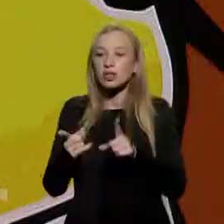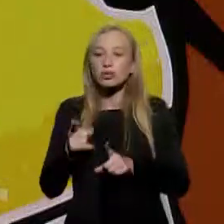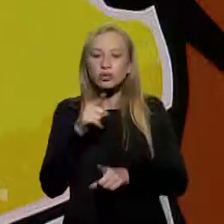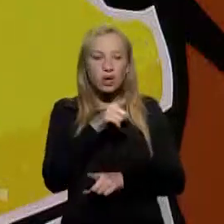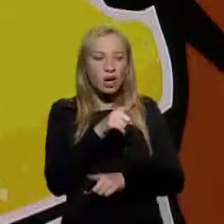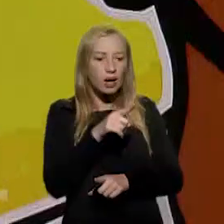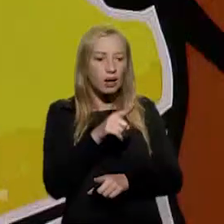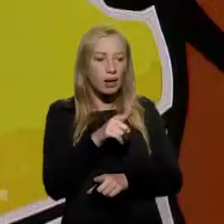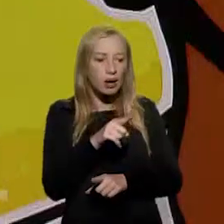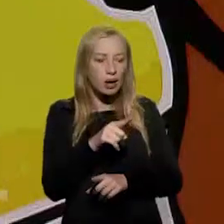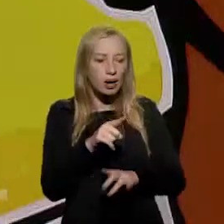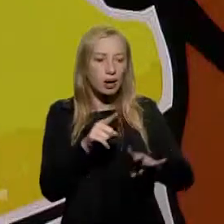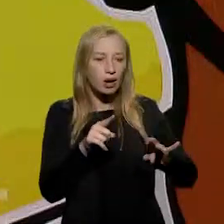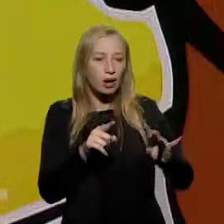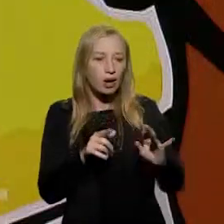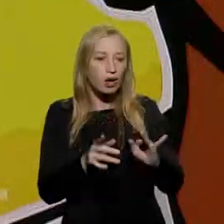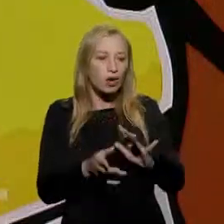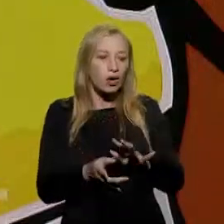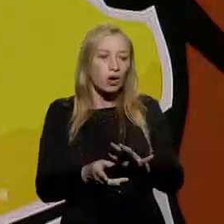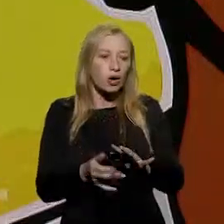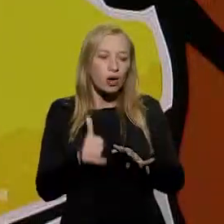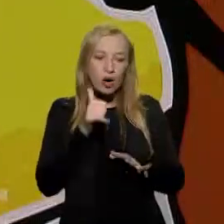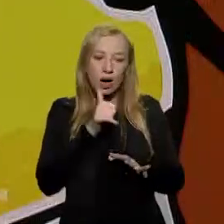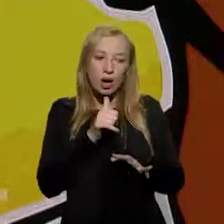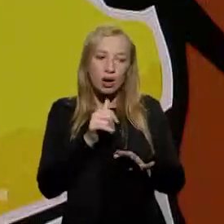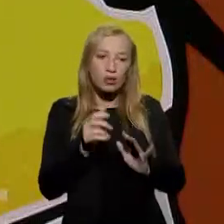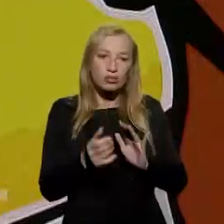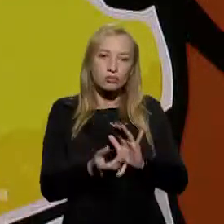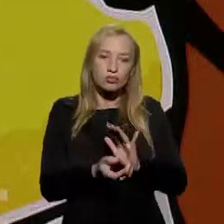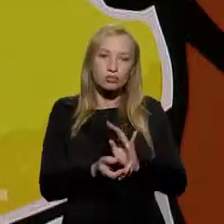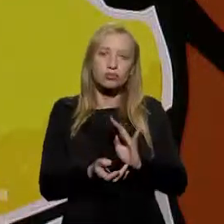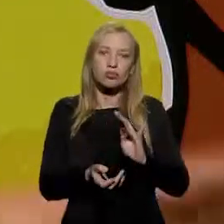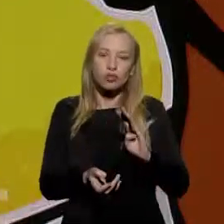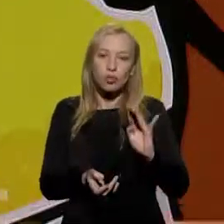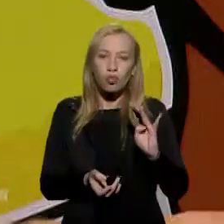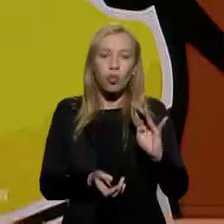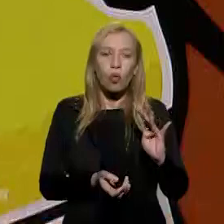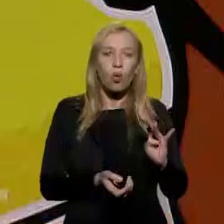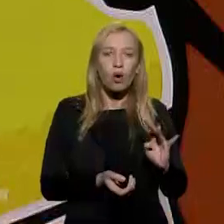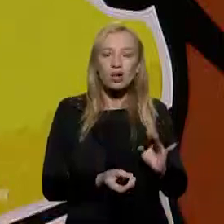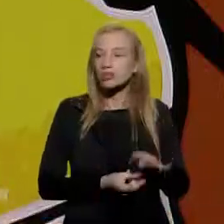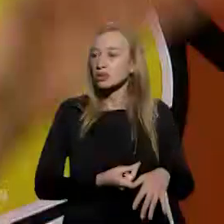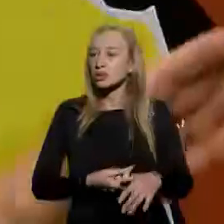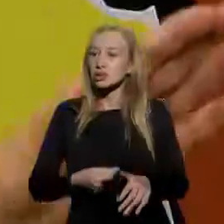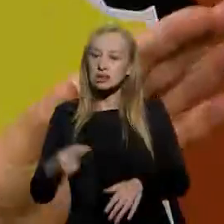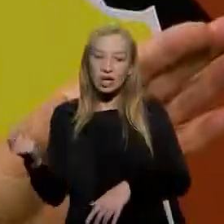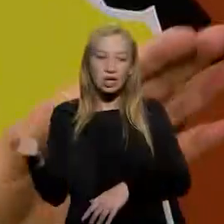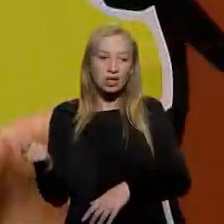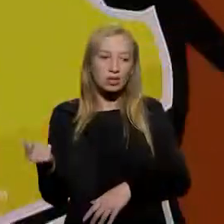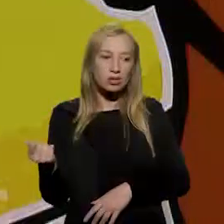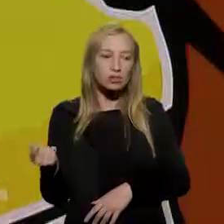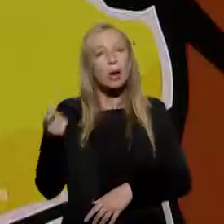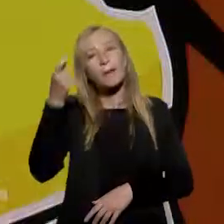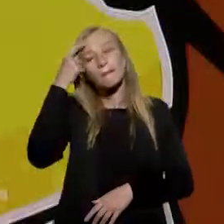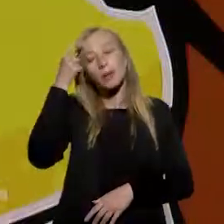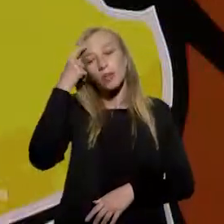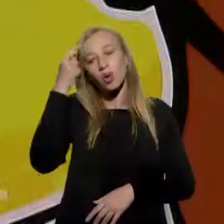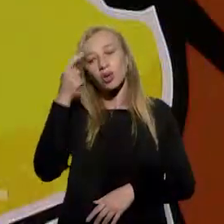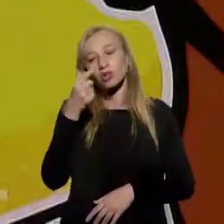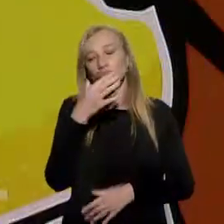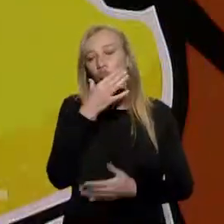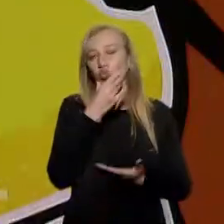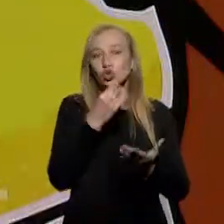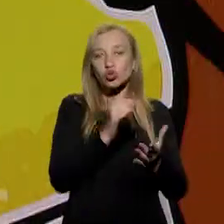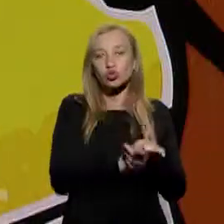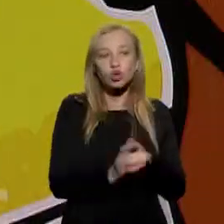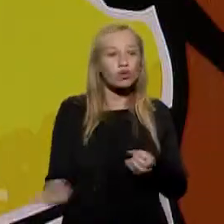enviuvou e e e saiu da banda do poder ela anulou completamente ele se dedicou exclusivamente à memória do marido